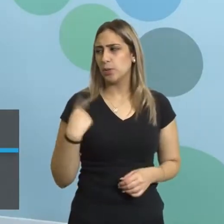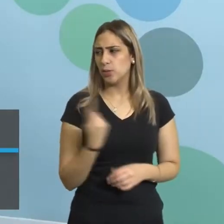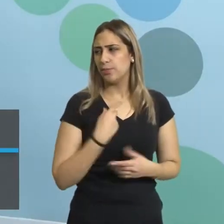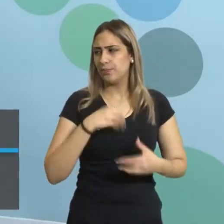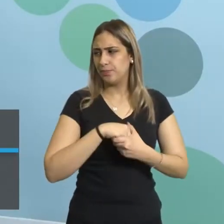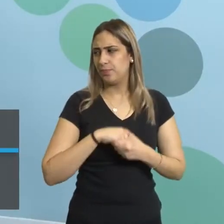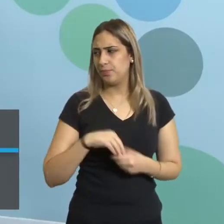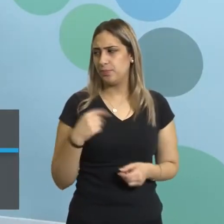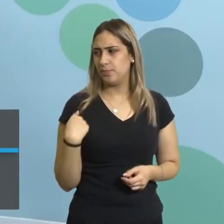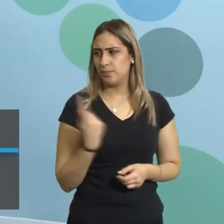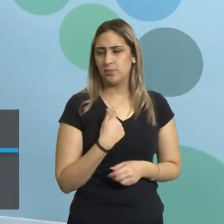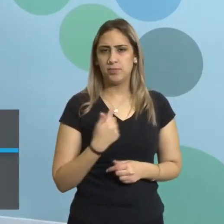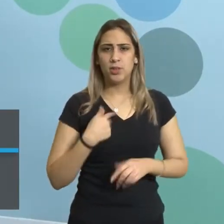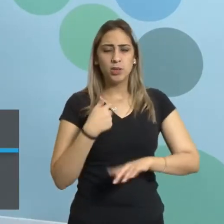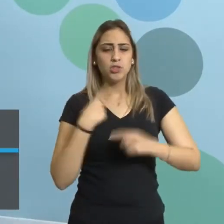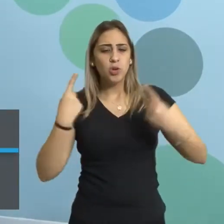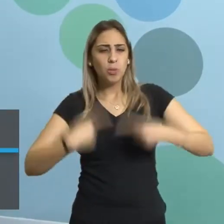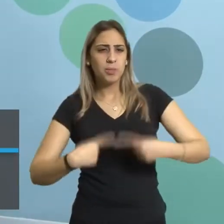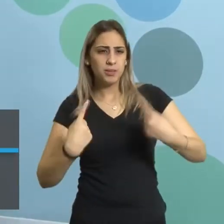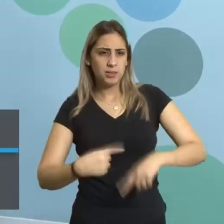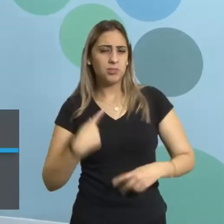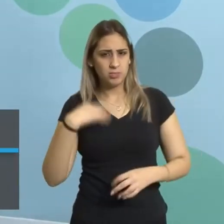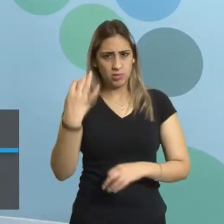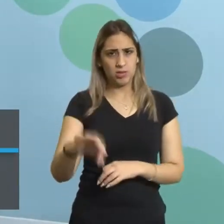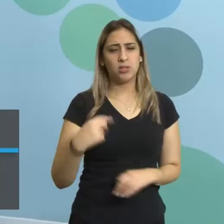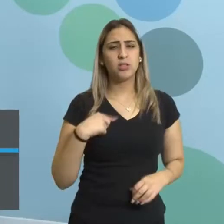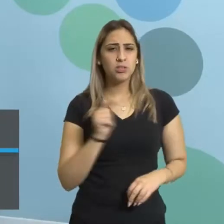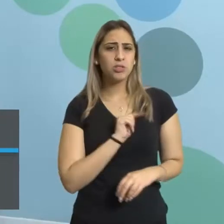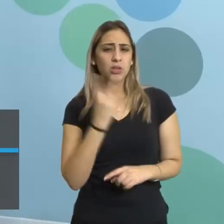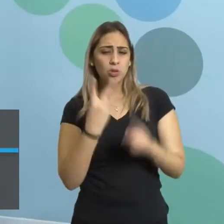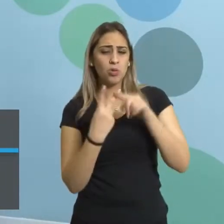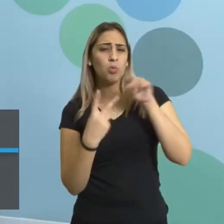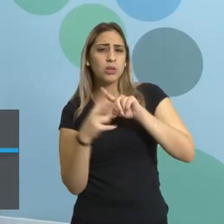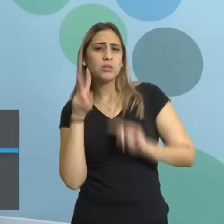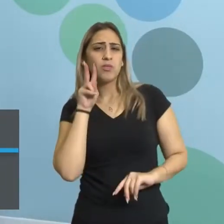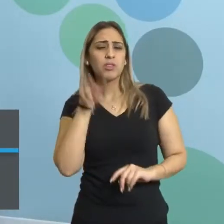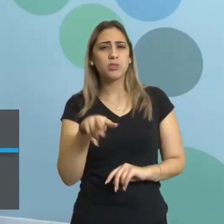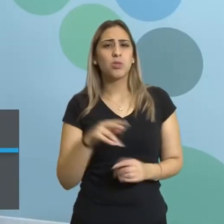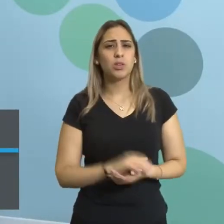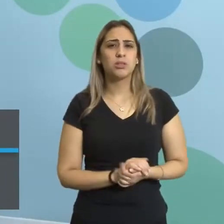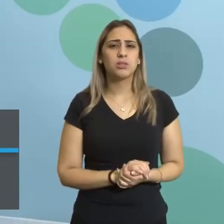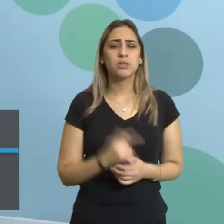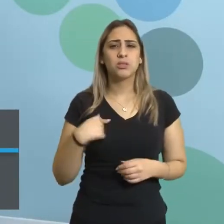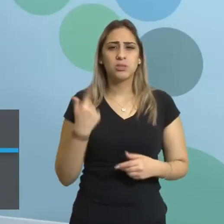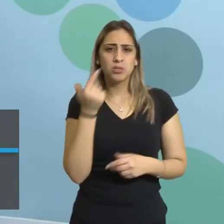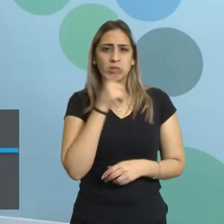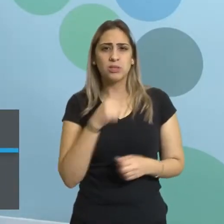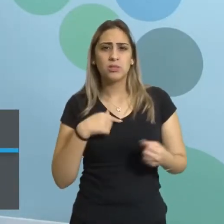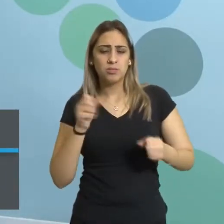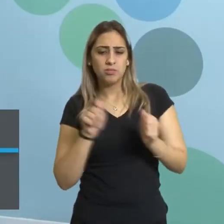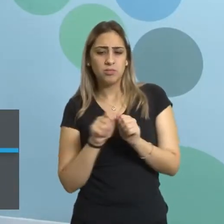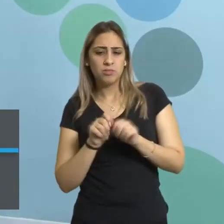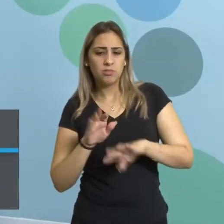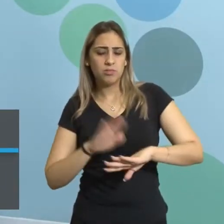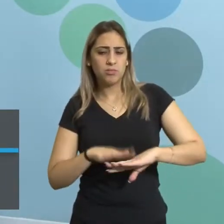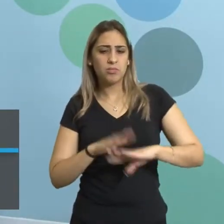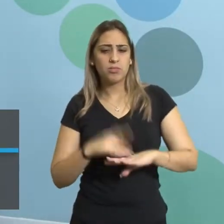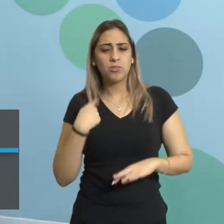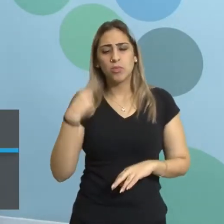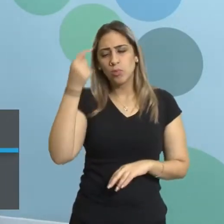sentido de competição septo a gente tem essas duas visões Hoje em dia a gente consegue fazer essa Associação aí